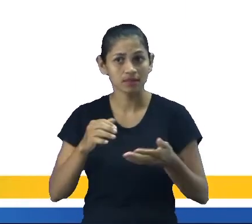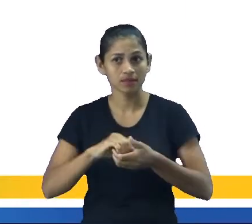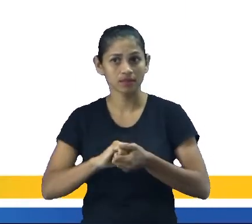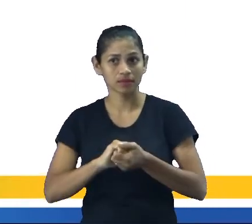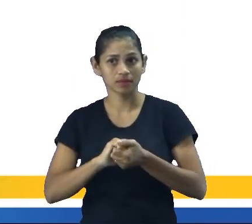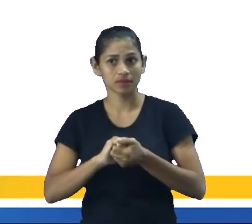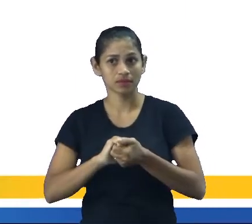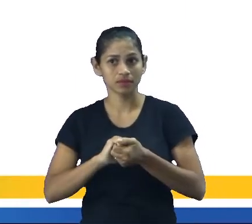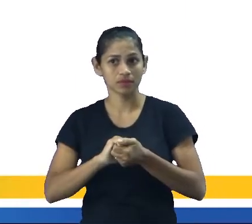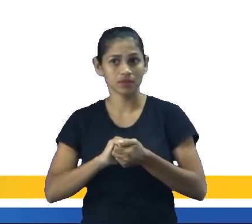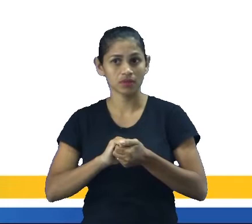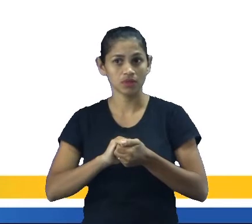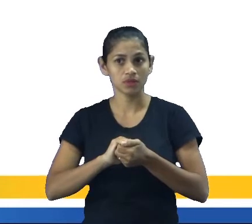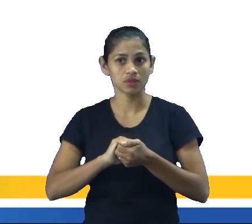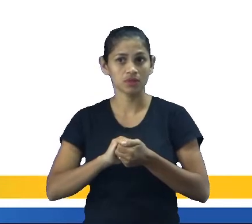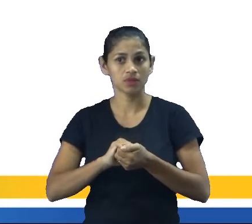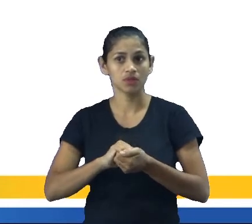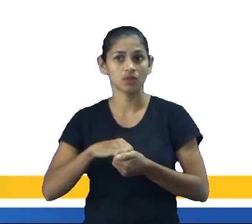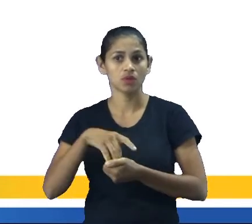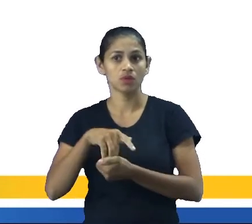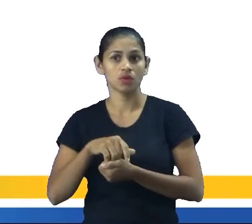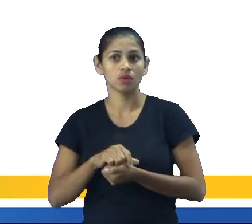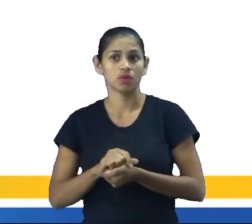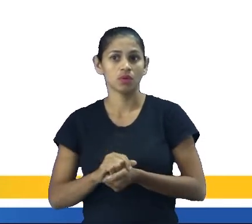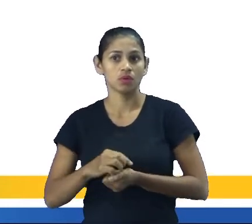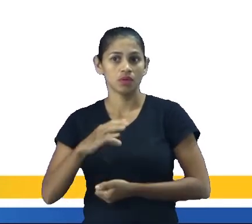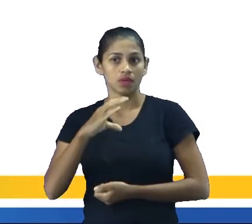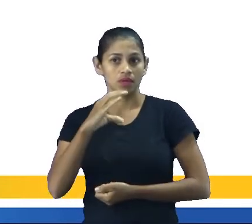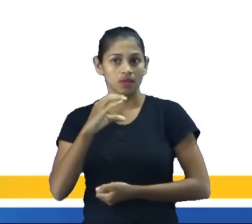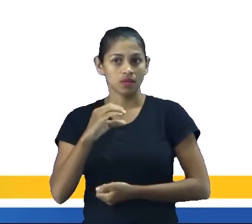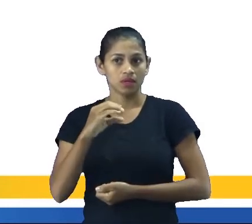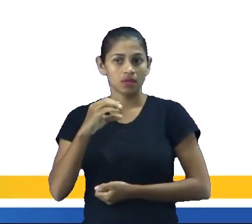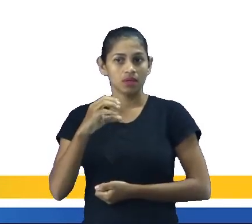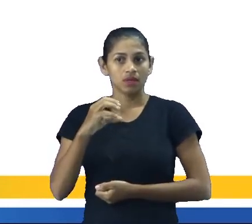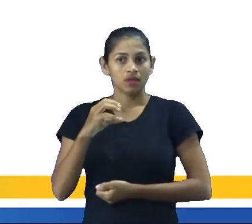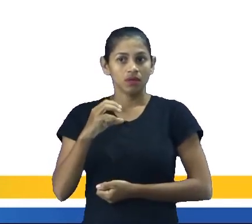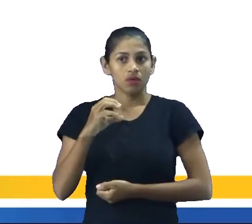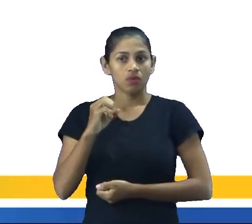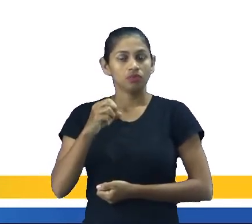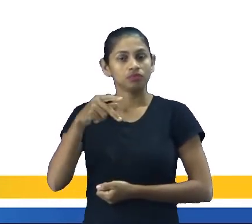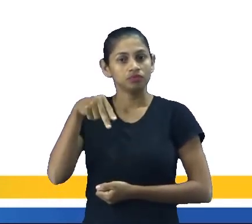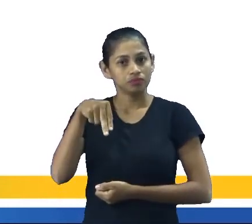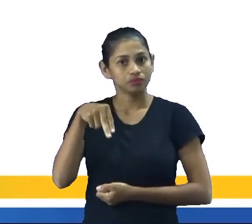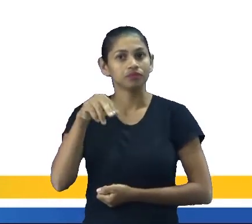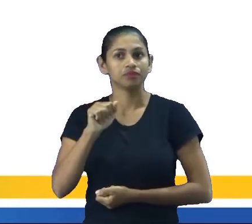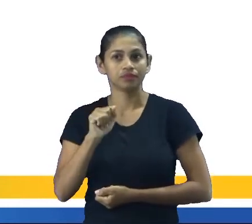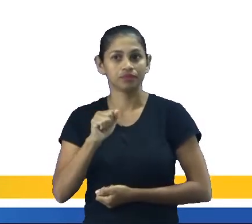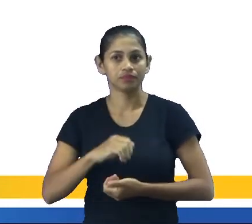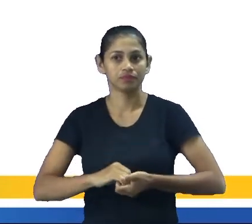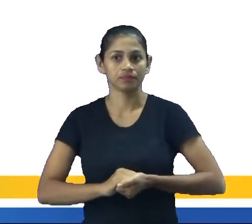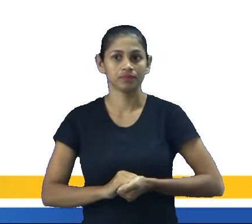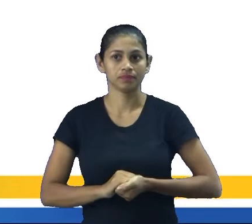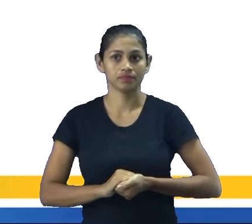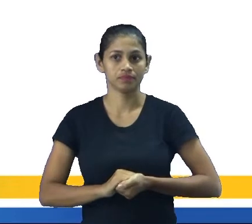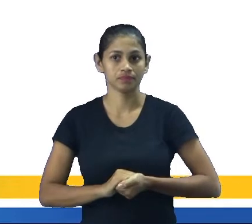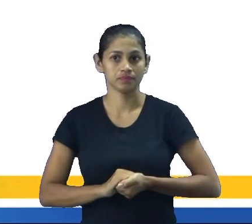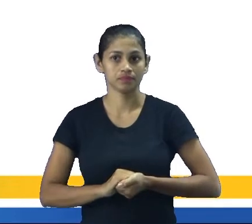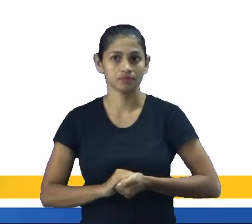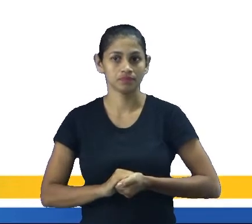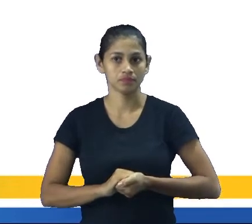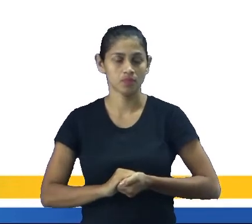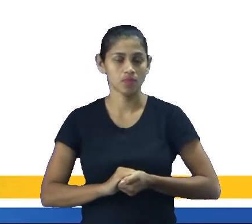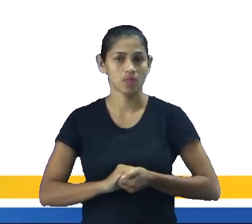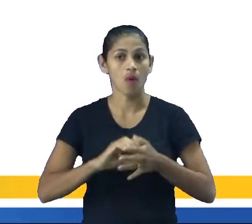o sufixo ona, de cetona. Então vai ficar a propanona. Próxima